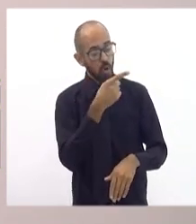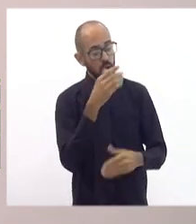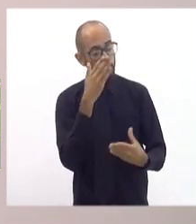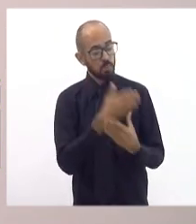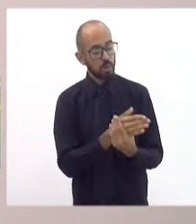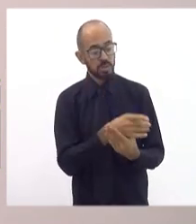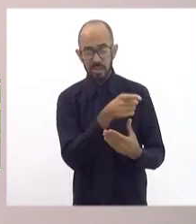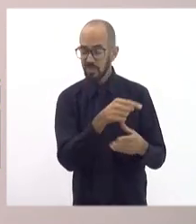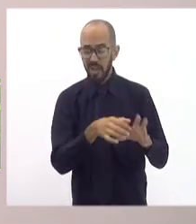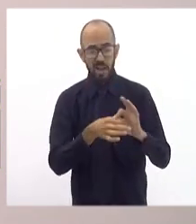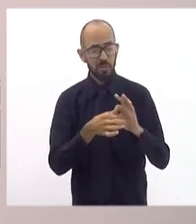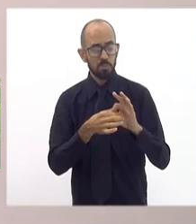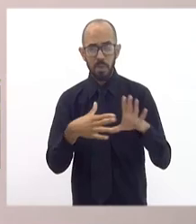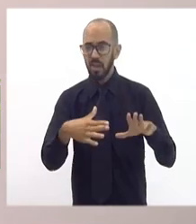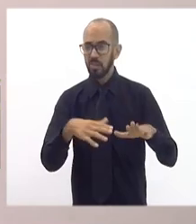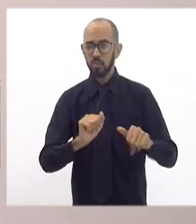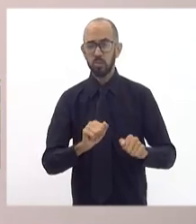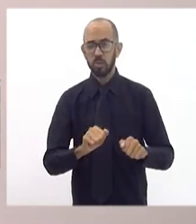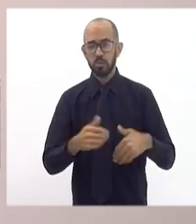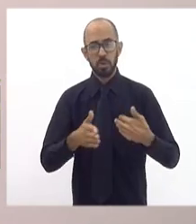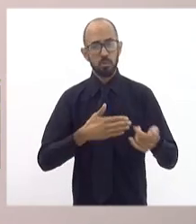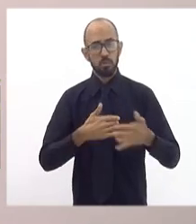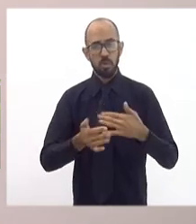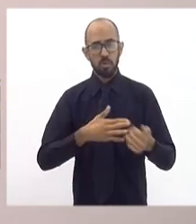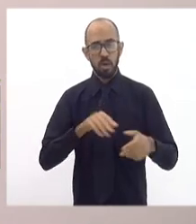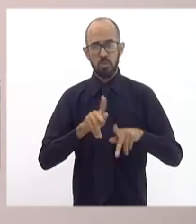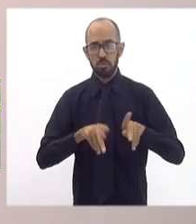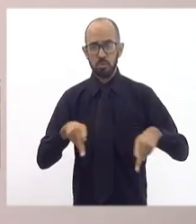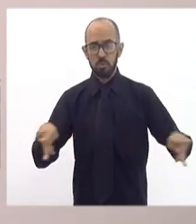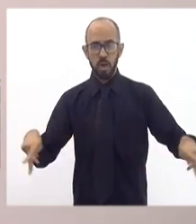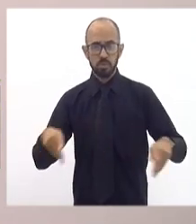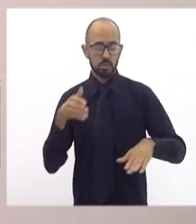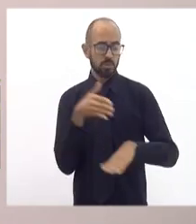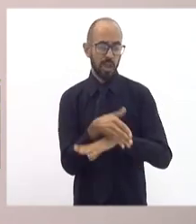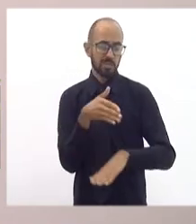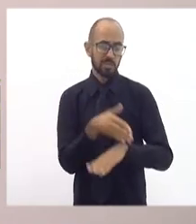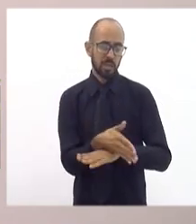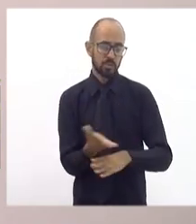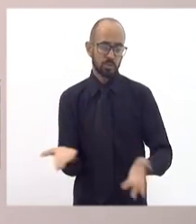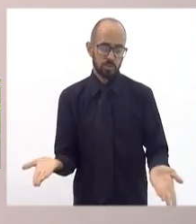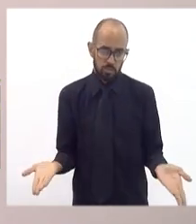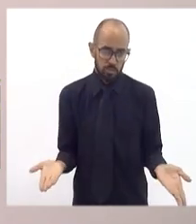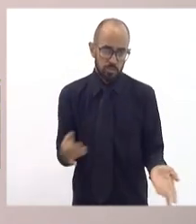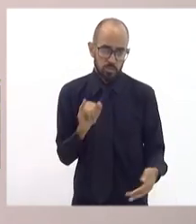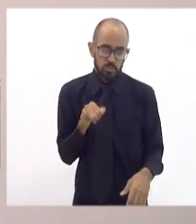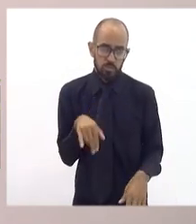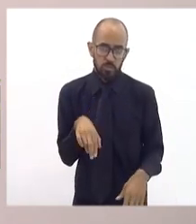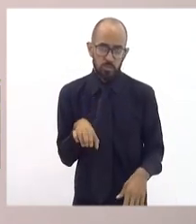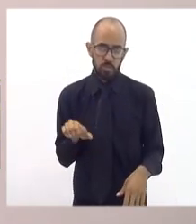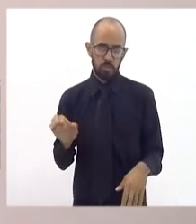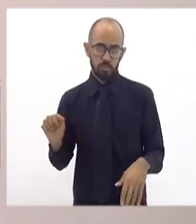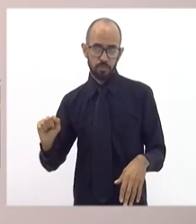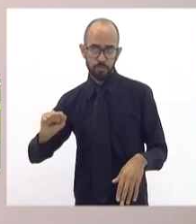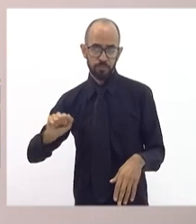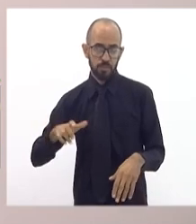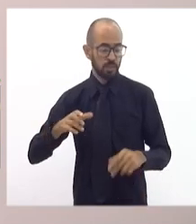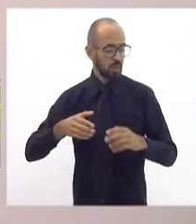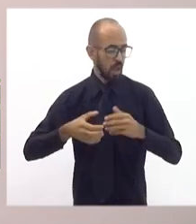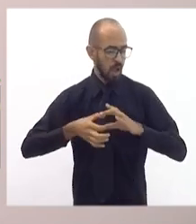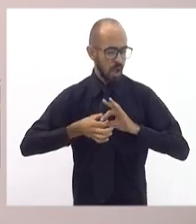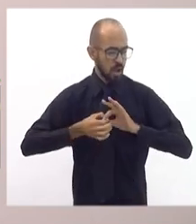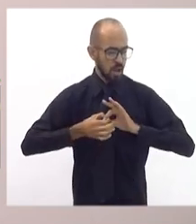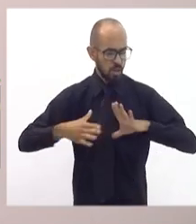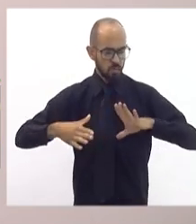o processo é público é um sei público que tem acesso a toda a população tá e o ideia como sempre está de braços